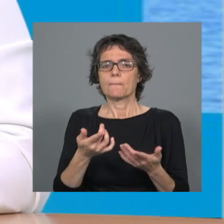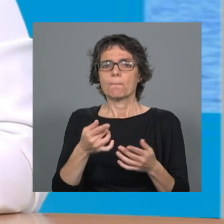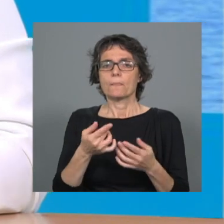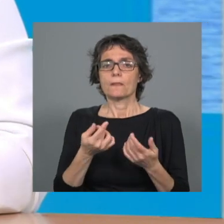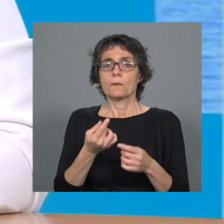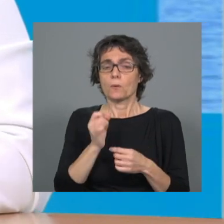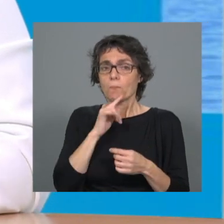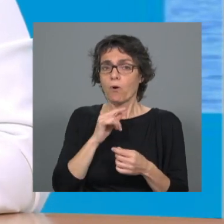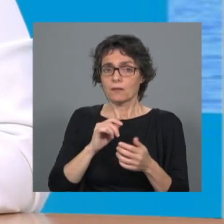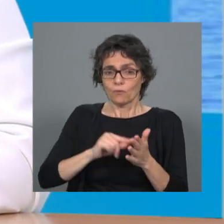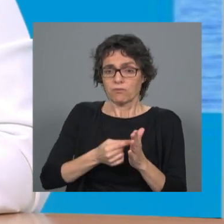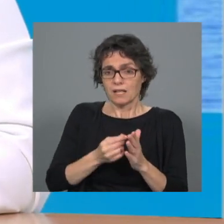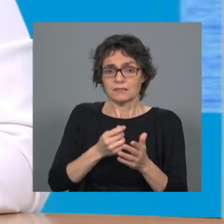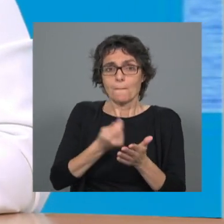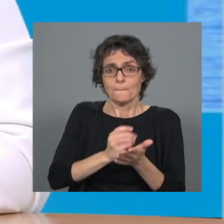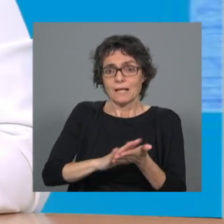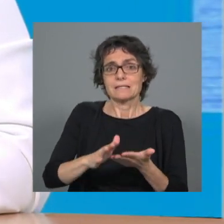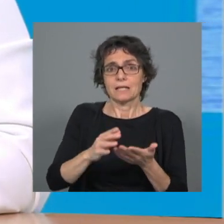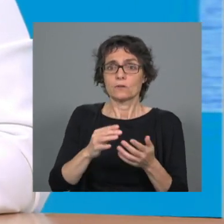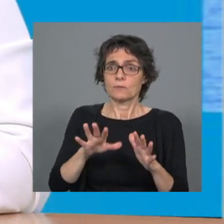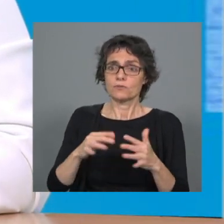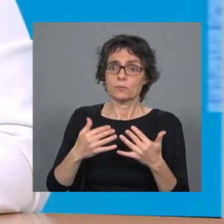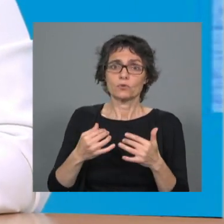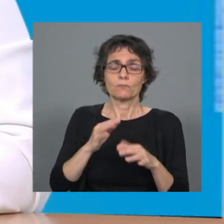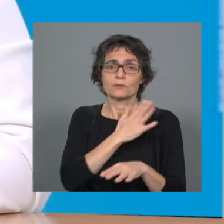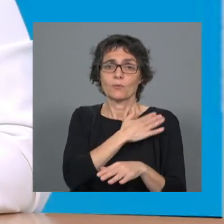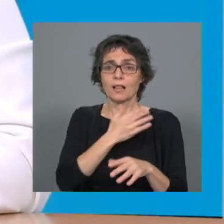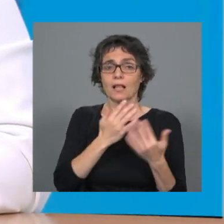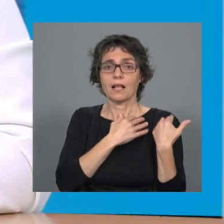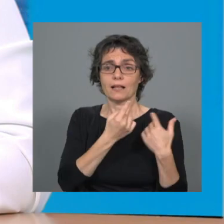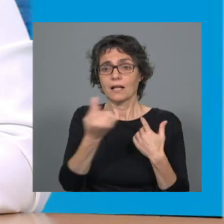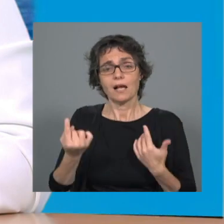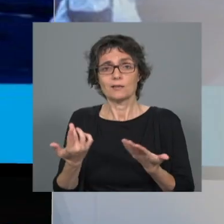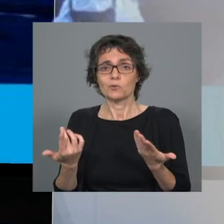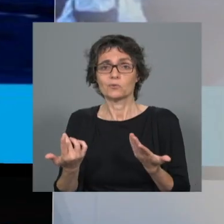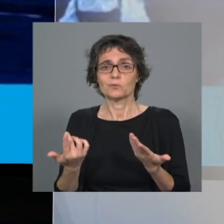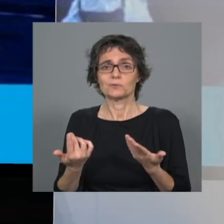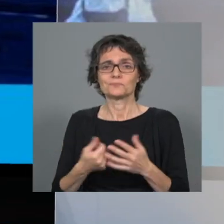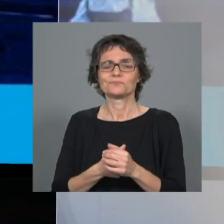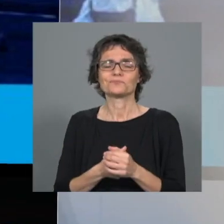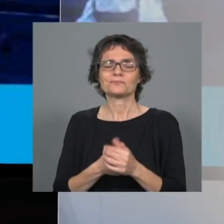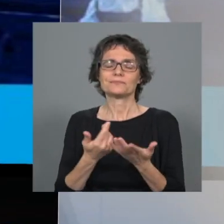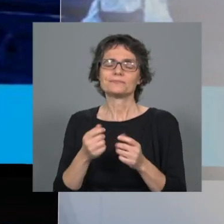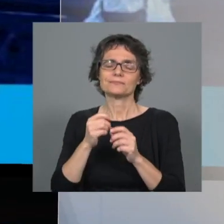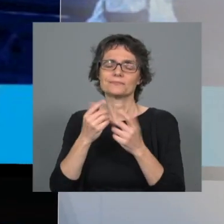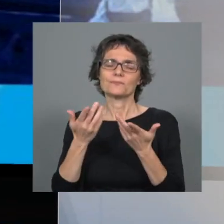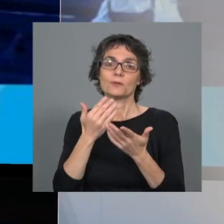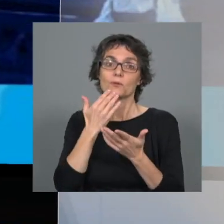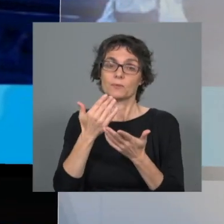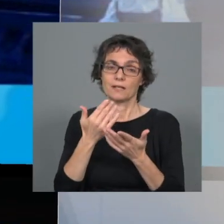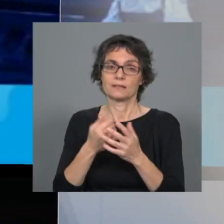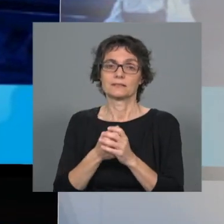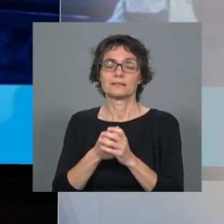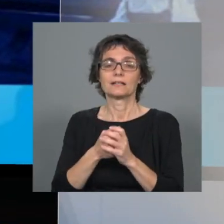testadas e de, com isso, quebrarem cadeias de contágio. Fica então esse alerta. Eunice, muito obrigado por